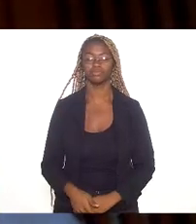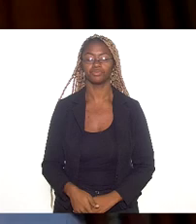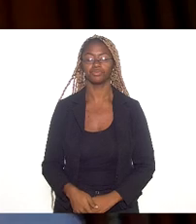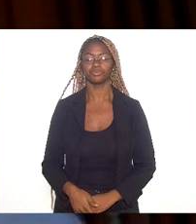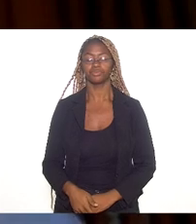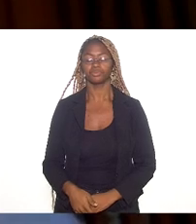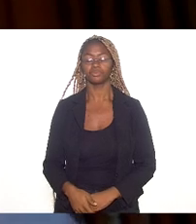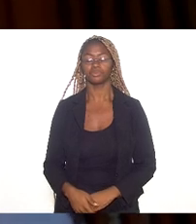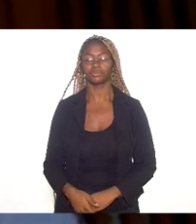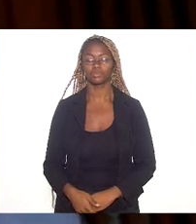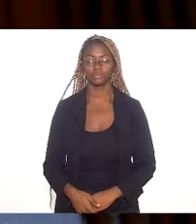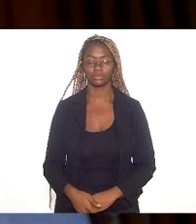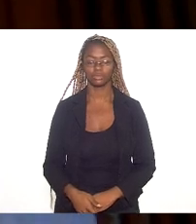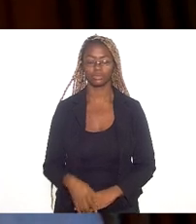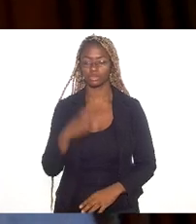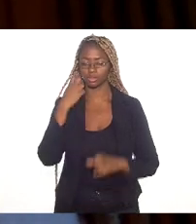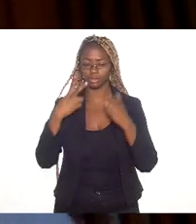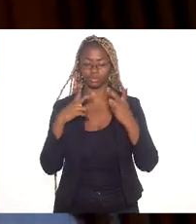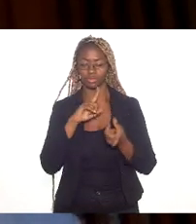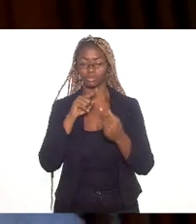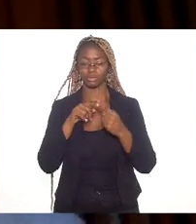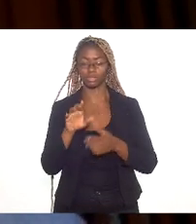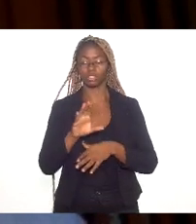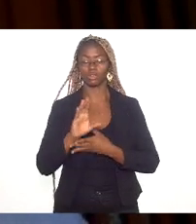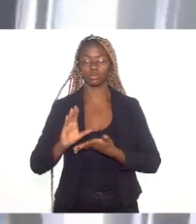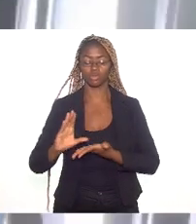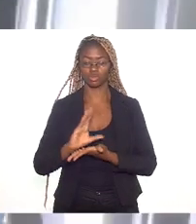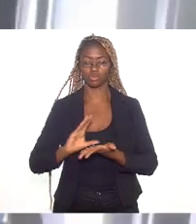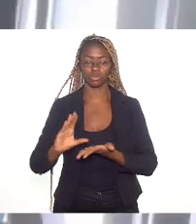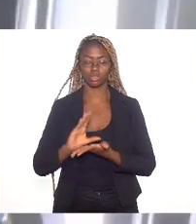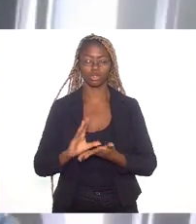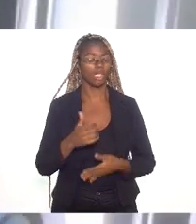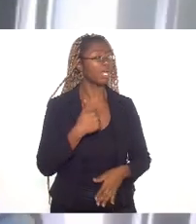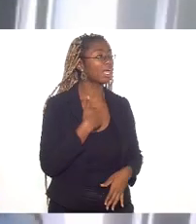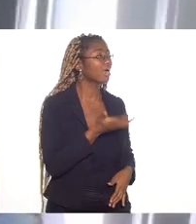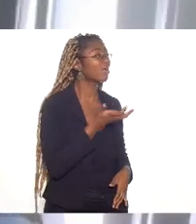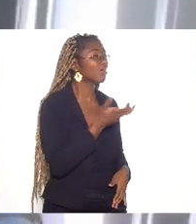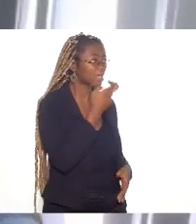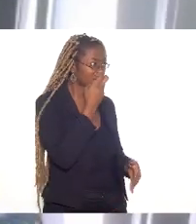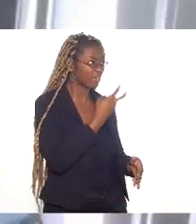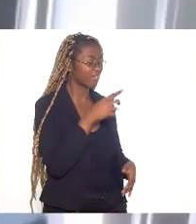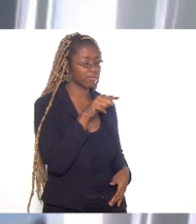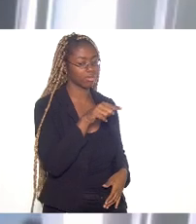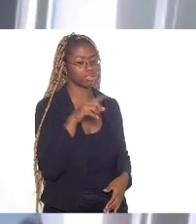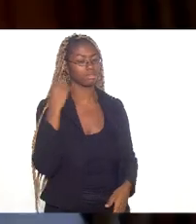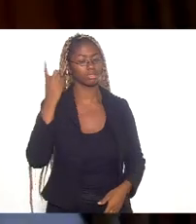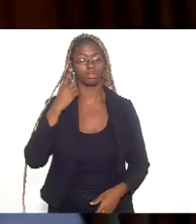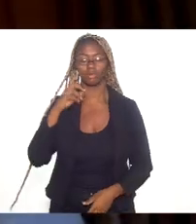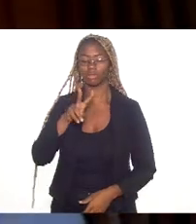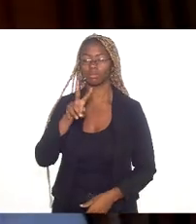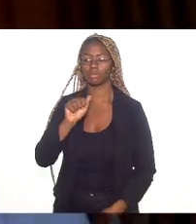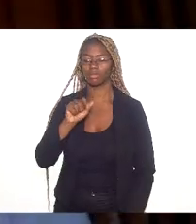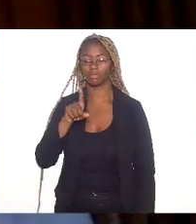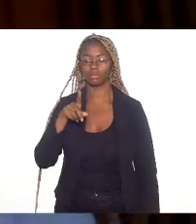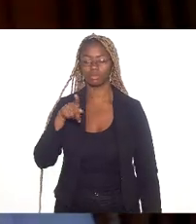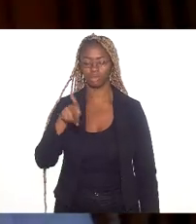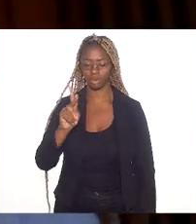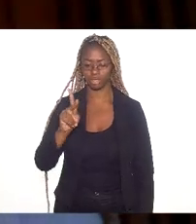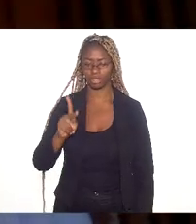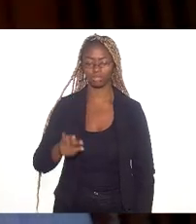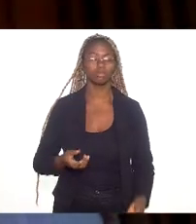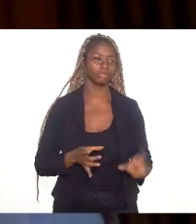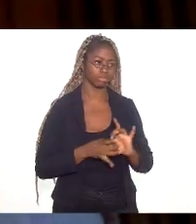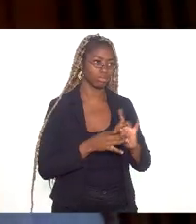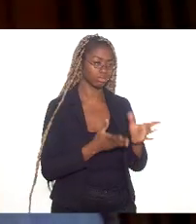Bernardo, parecer pela constitucionalidade. Eu peço vista, presidente. Pedido de vista, deputado Valdec,